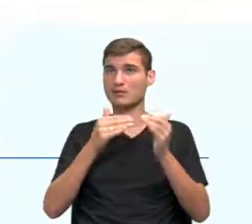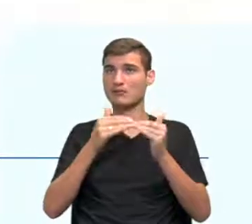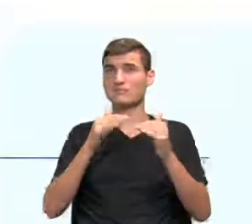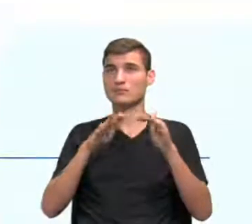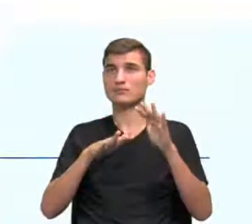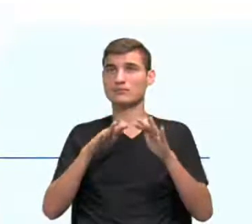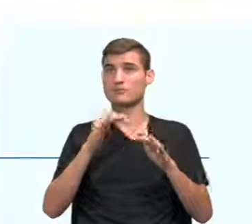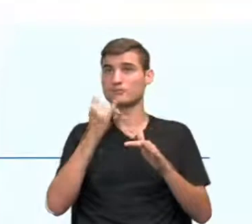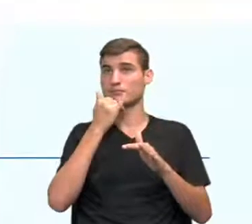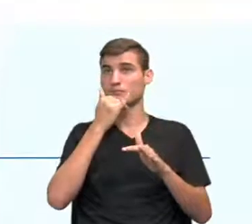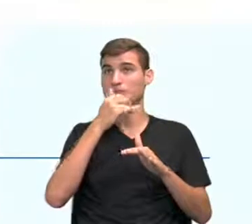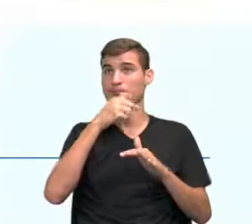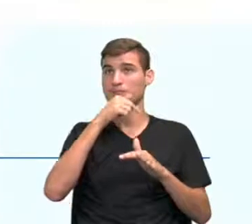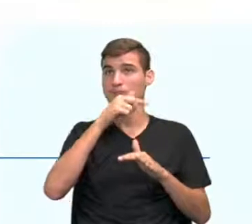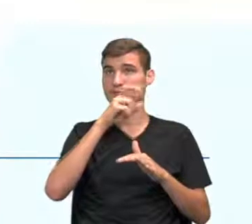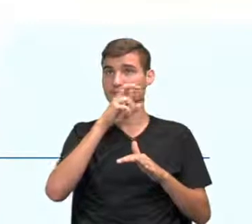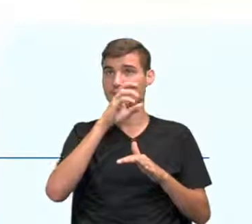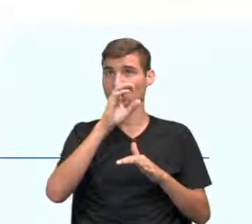de